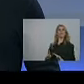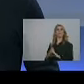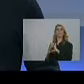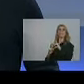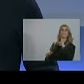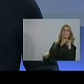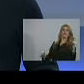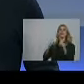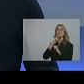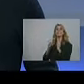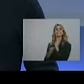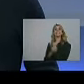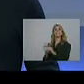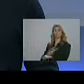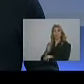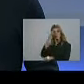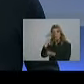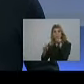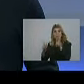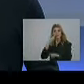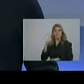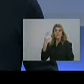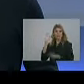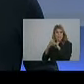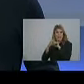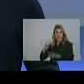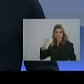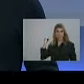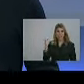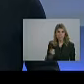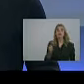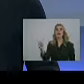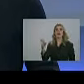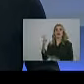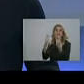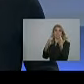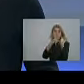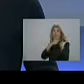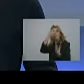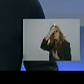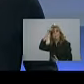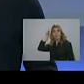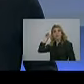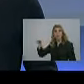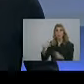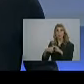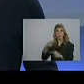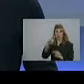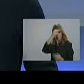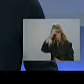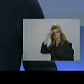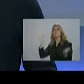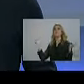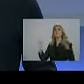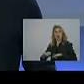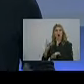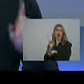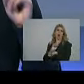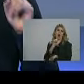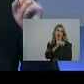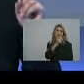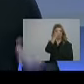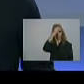diabo fugiu da cruz. Cada pessoa esfaqueada no Rio de Janeiro vai ser responsabilidade do prefeito, porque a prefeitura pode fazer isso com a Guarda Municipal